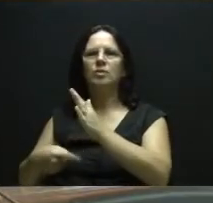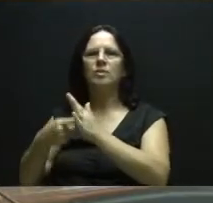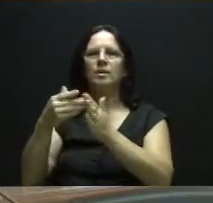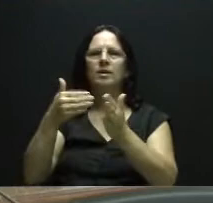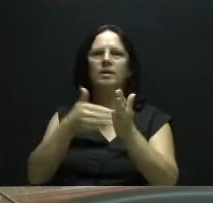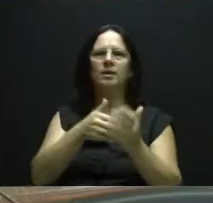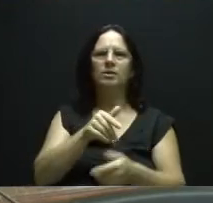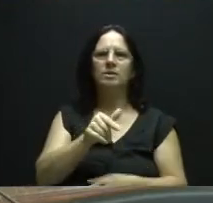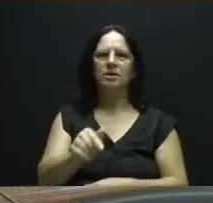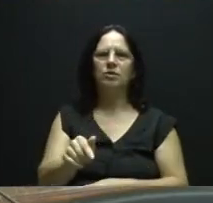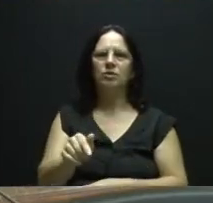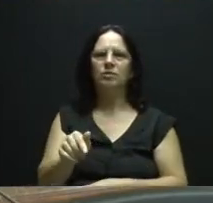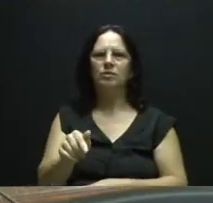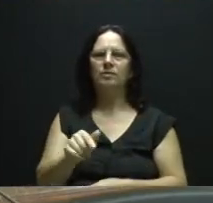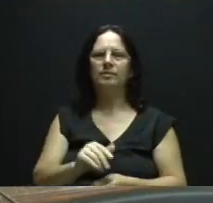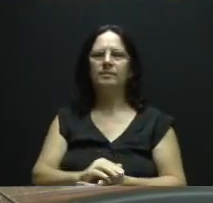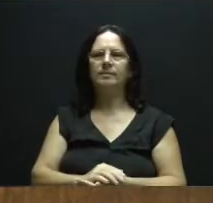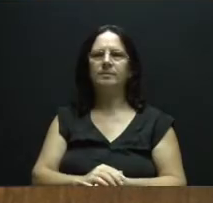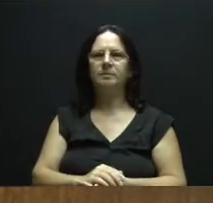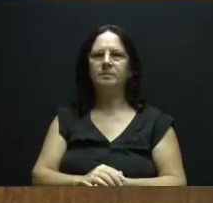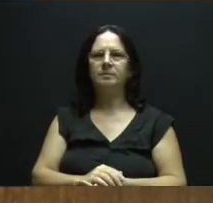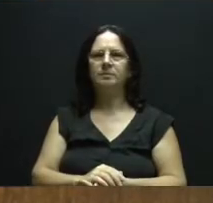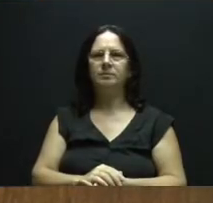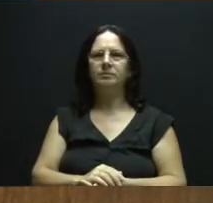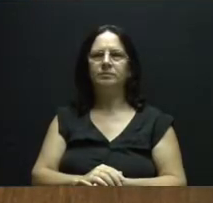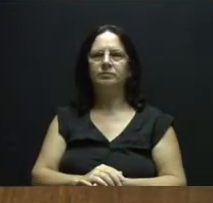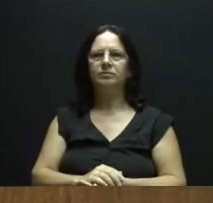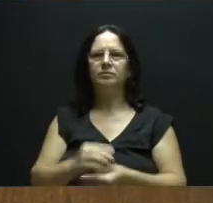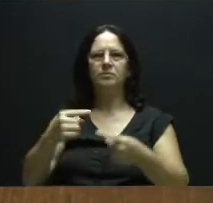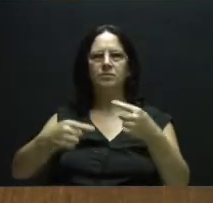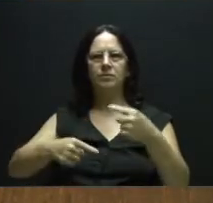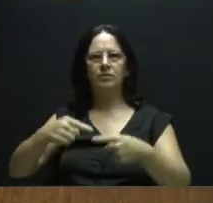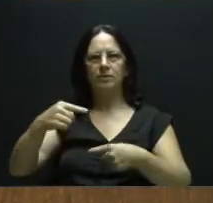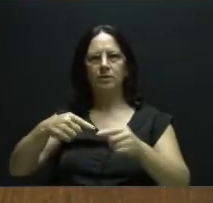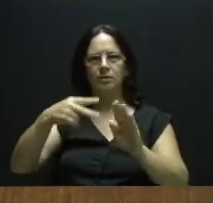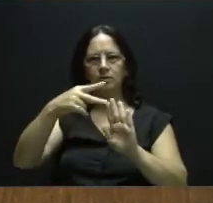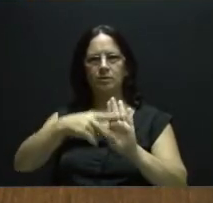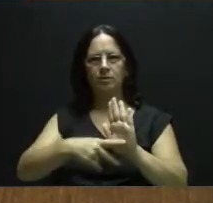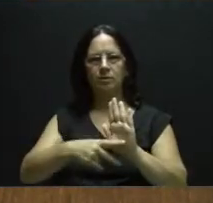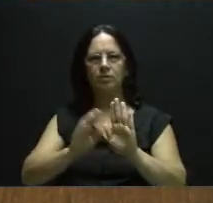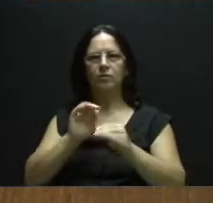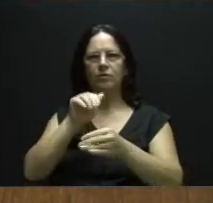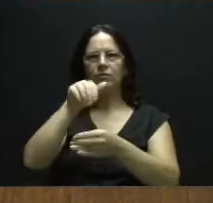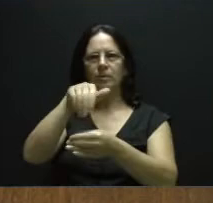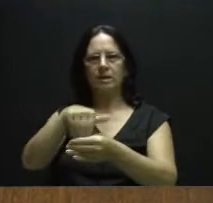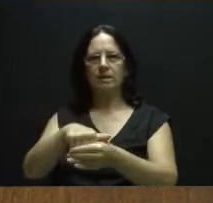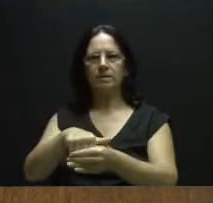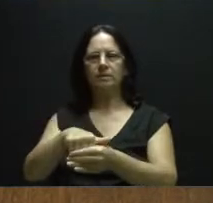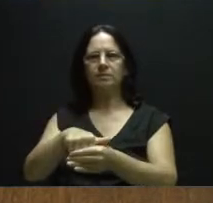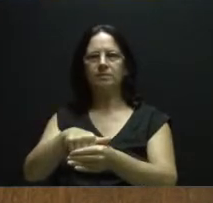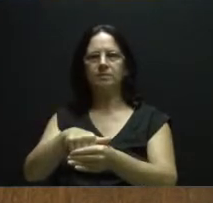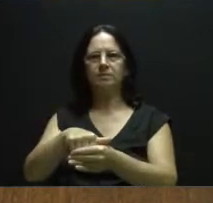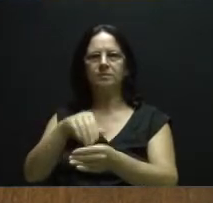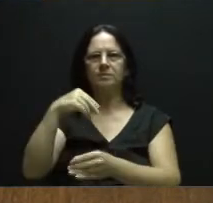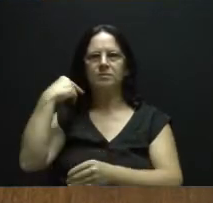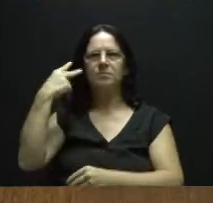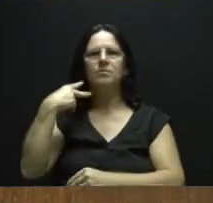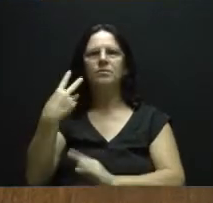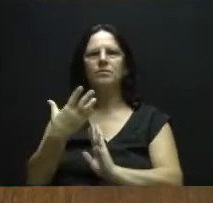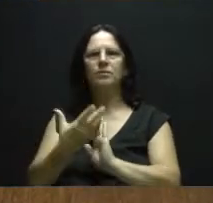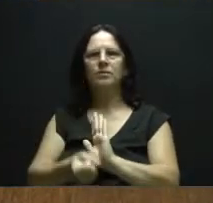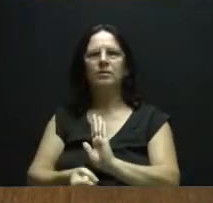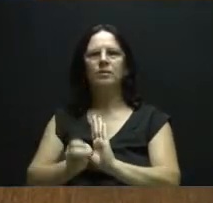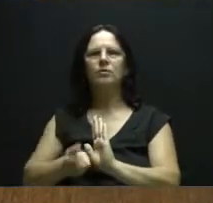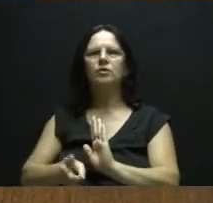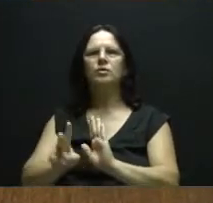ao 7º em discussão em votação os vereadores que forem